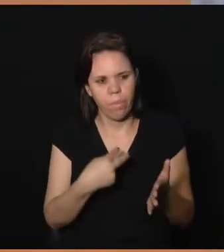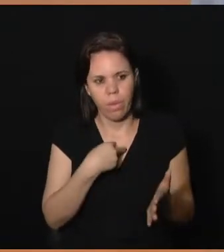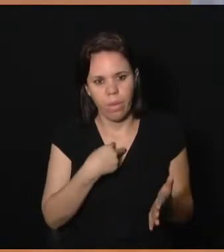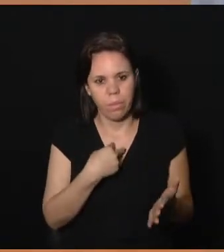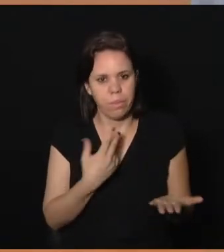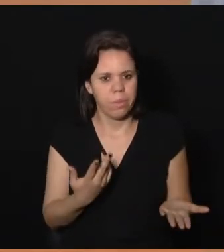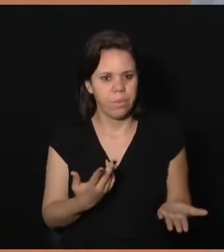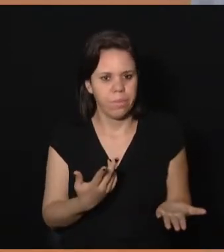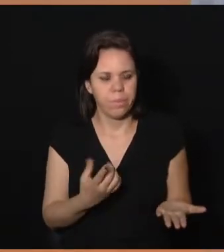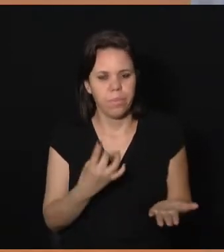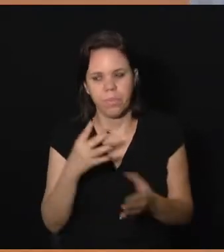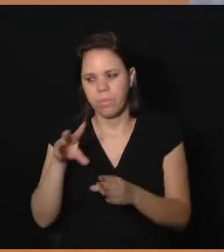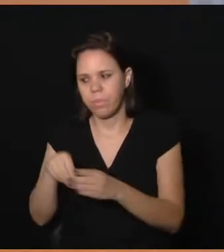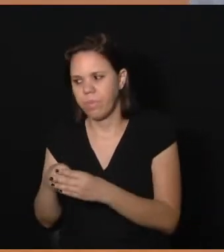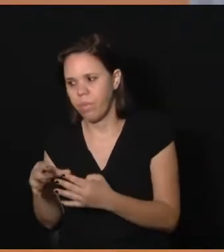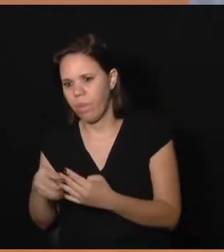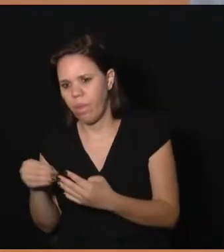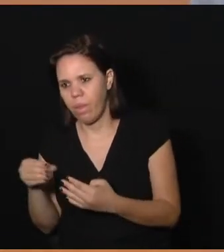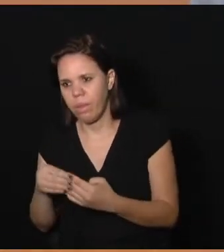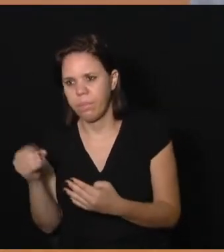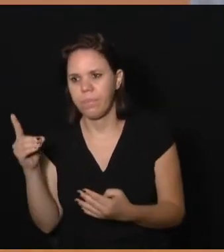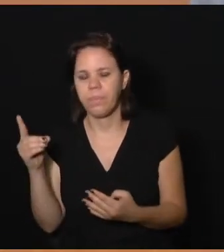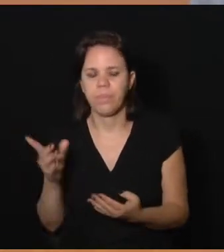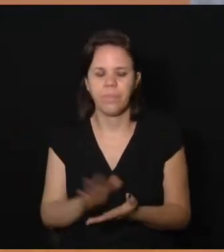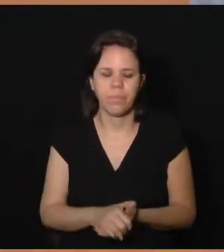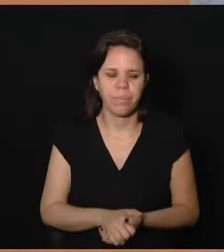item. A taxa do dólar,